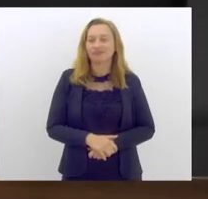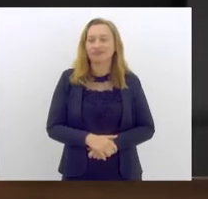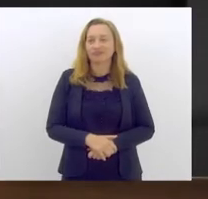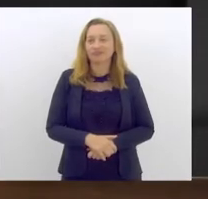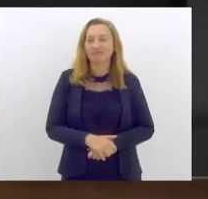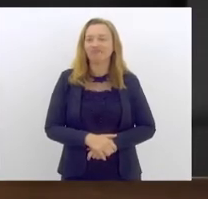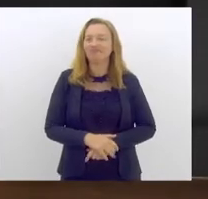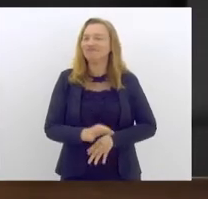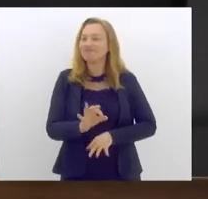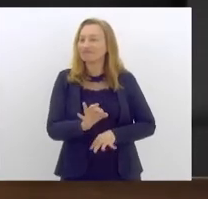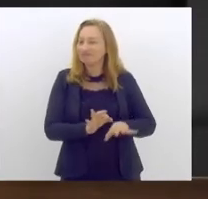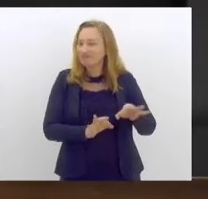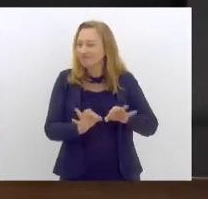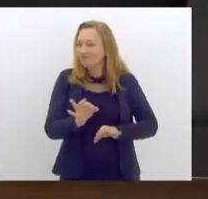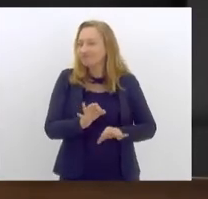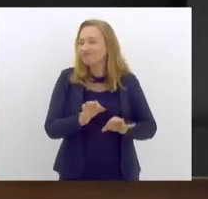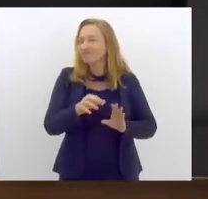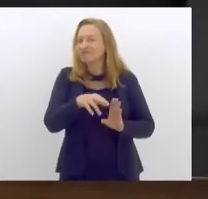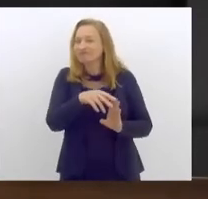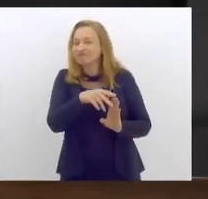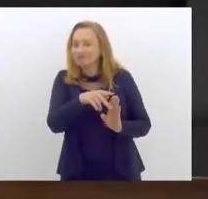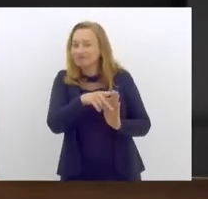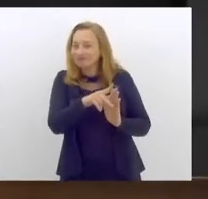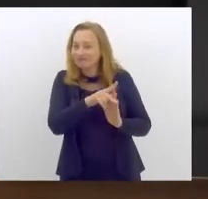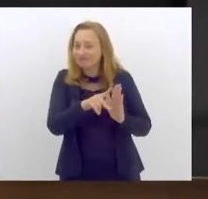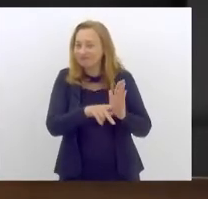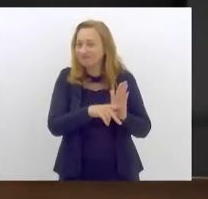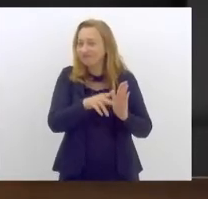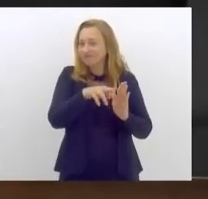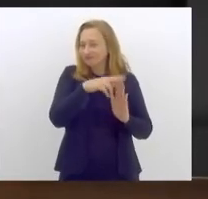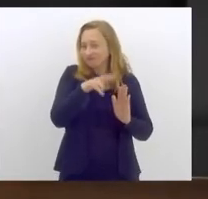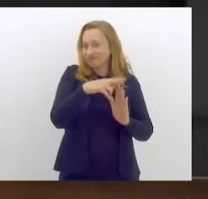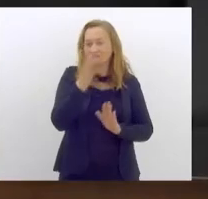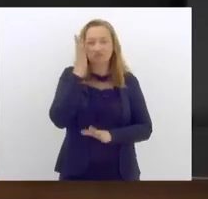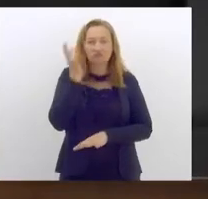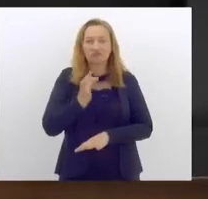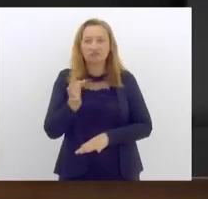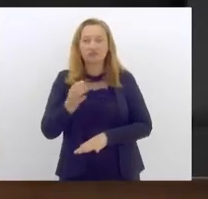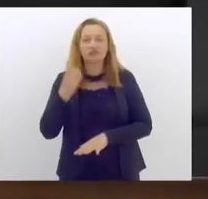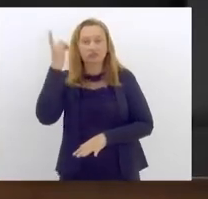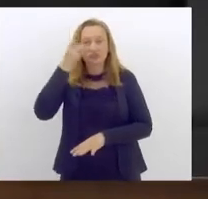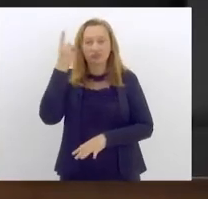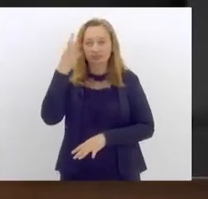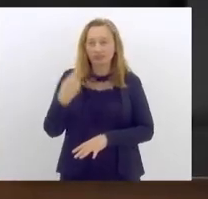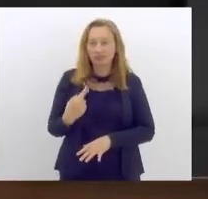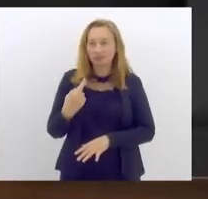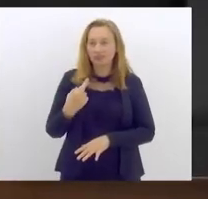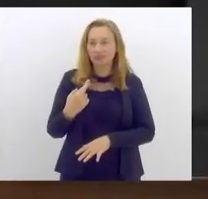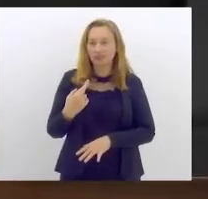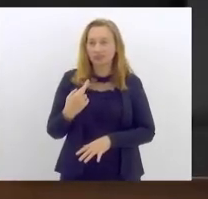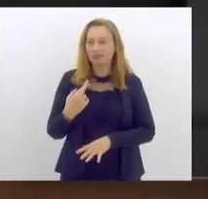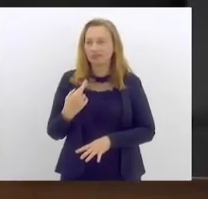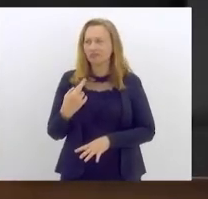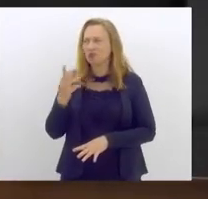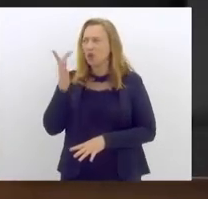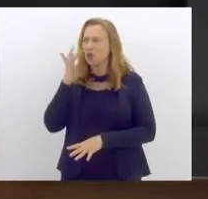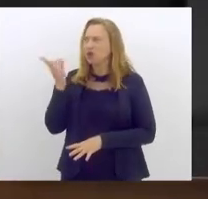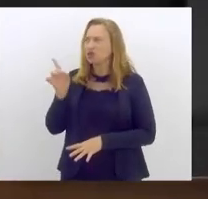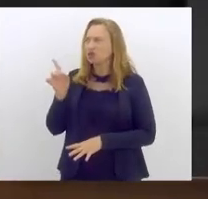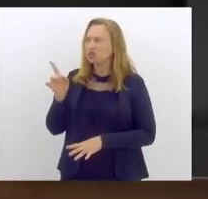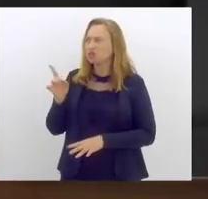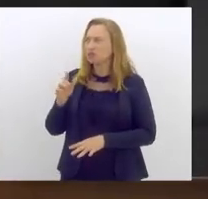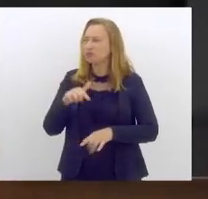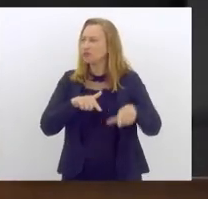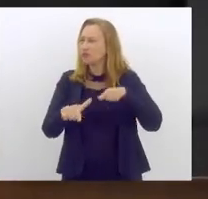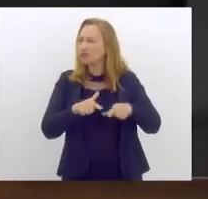esse projeto de resolução sei se deputada Renata acho que ainda não tava na casa mas a gente começou